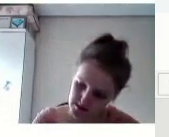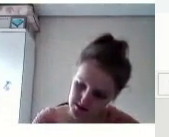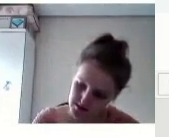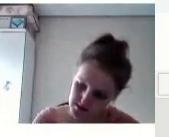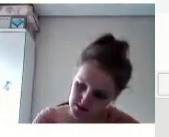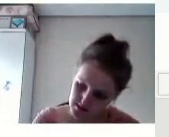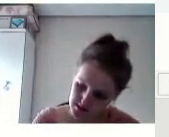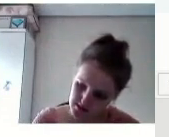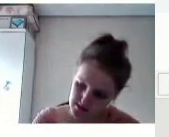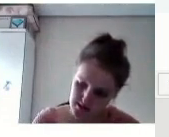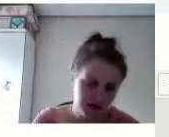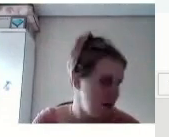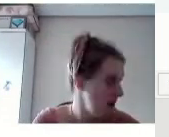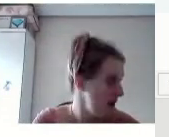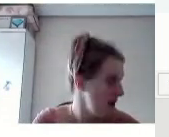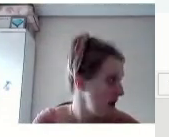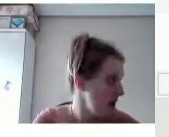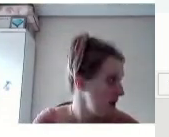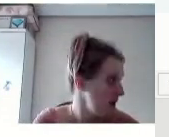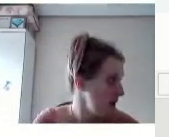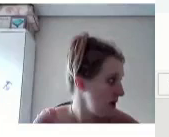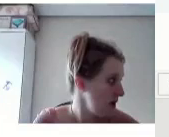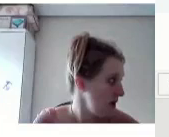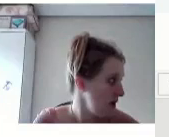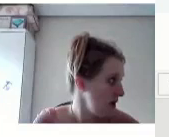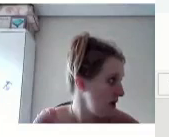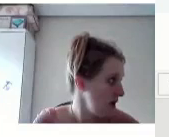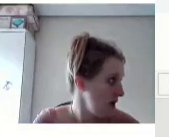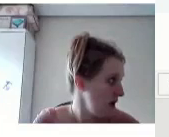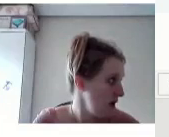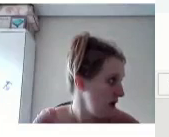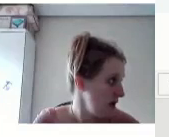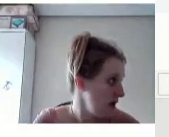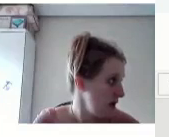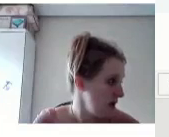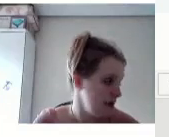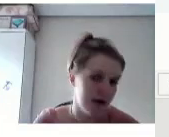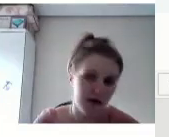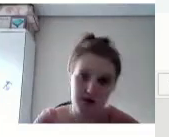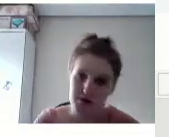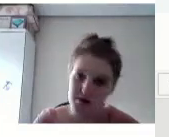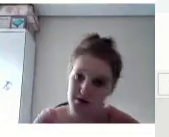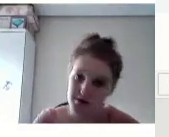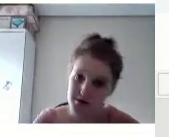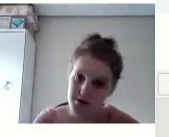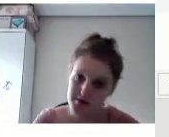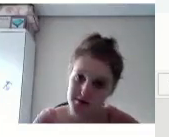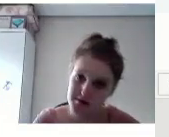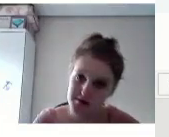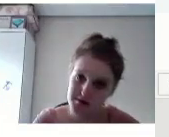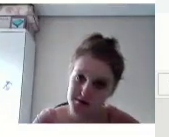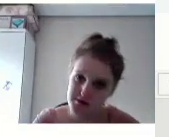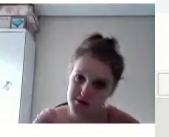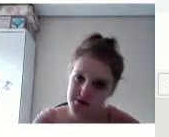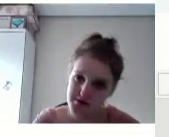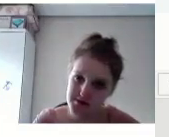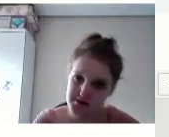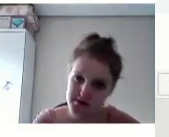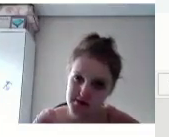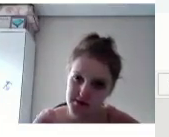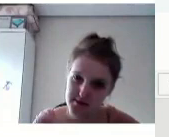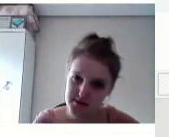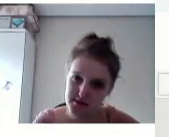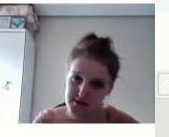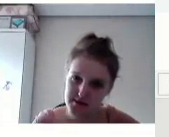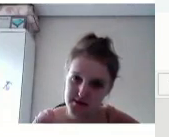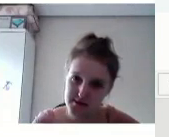partir do formalismo lagrangiano, né? Lembrando que na mecânica clássica, né, o lagrangiano, a função lagrangiana depende